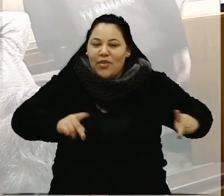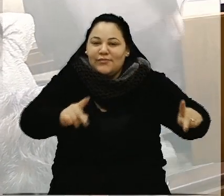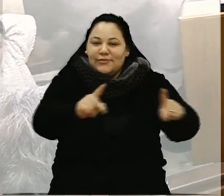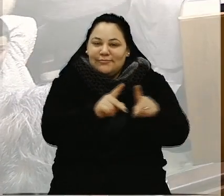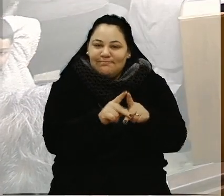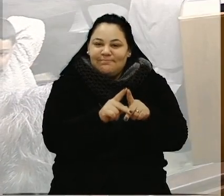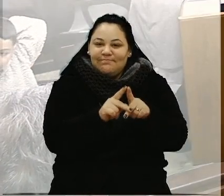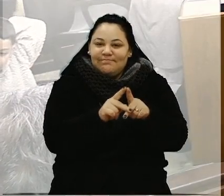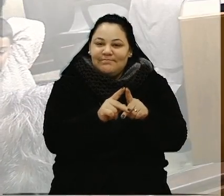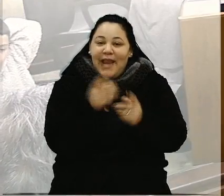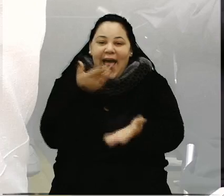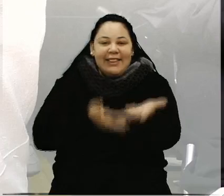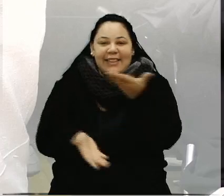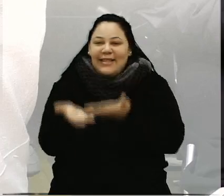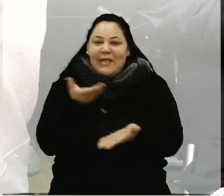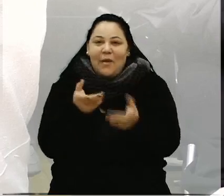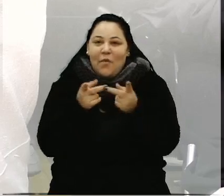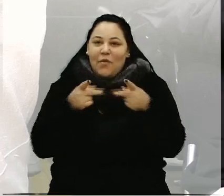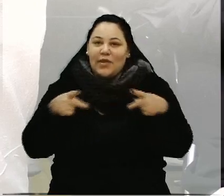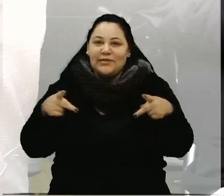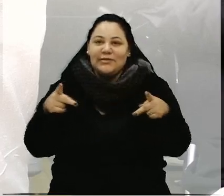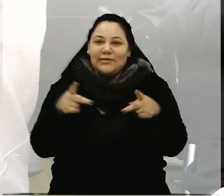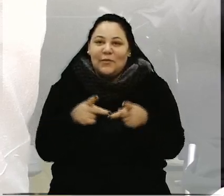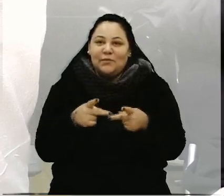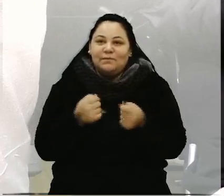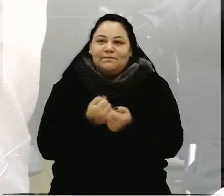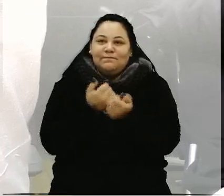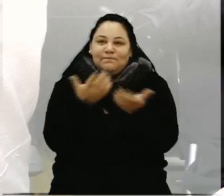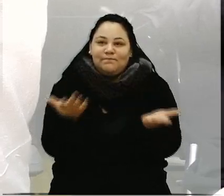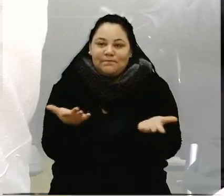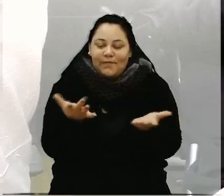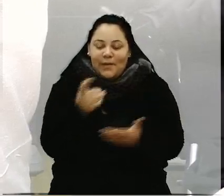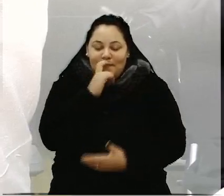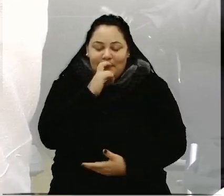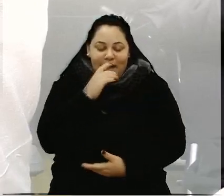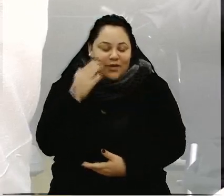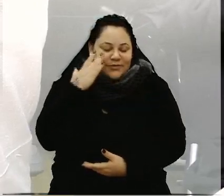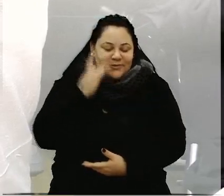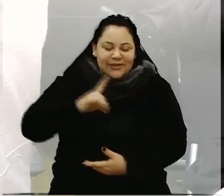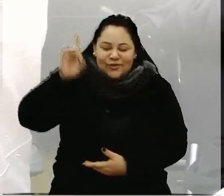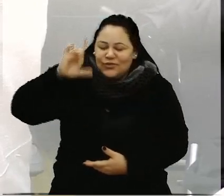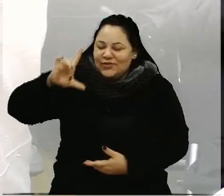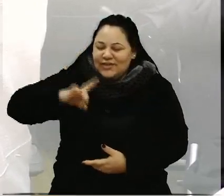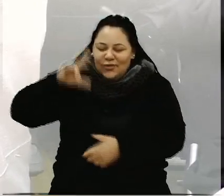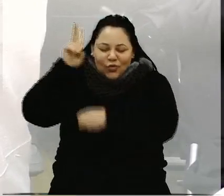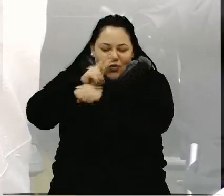para o povo, em favor do povo. Pai, eu sei, ó Deus, que Tu tens o governo